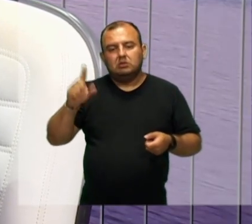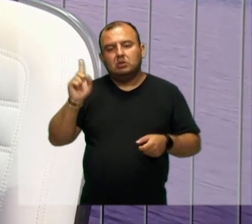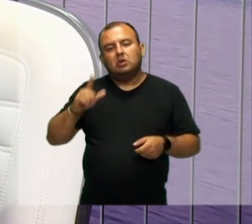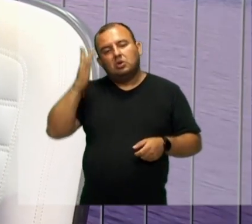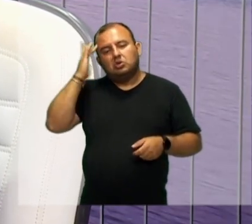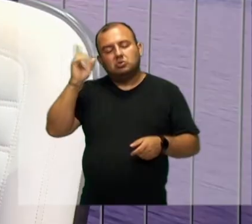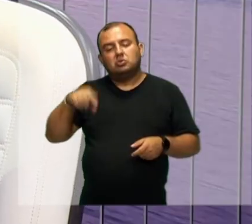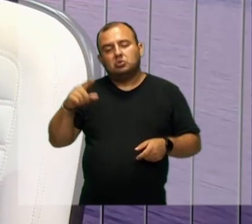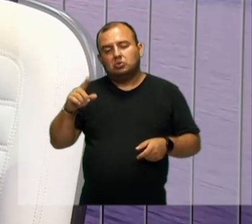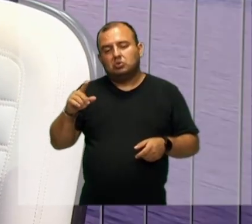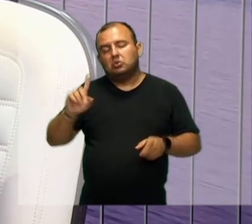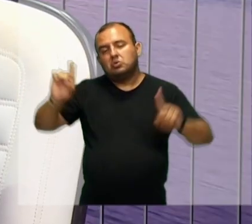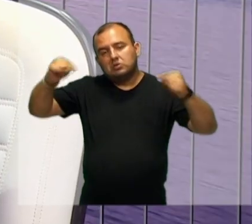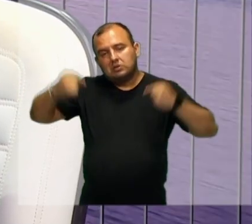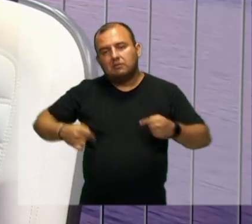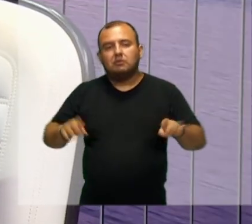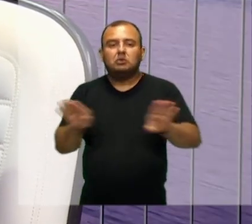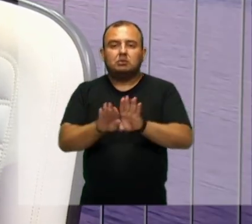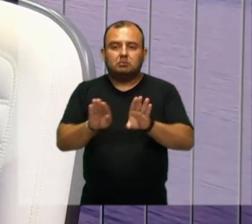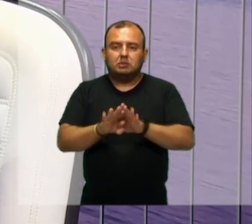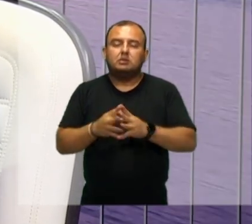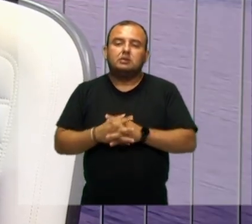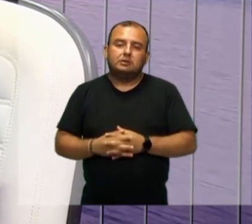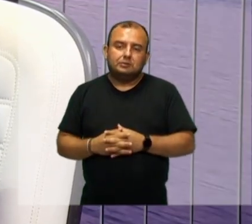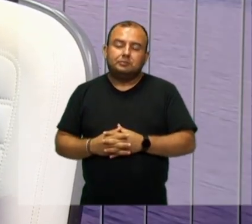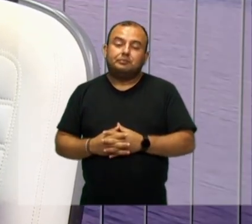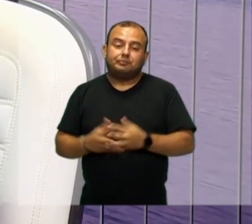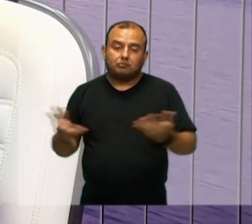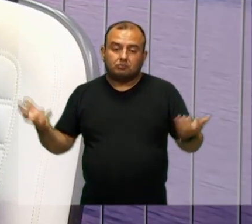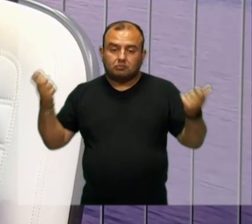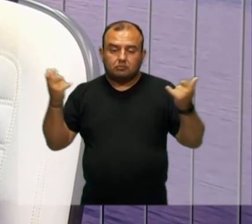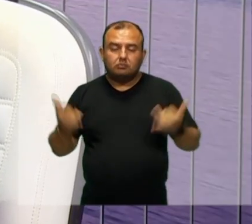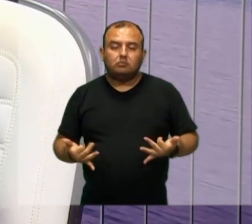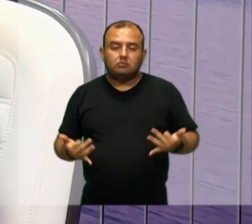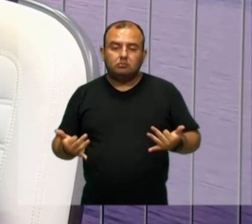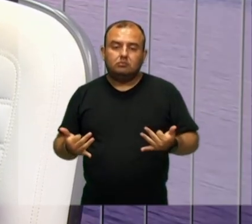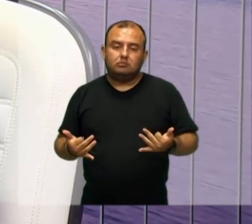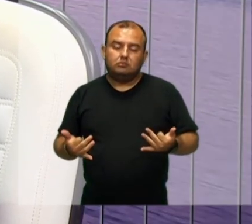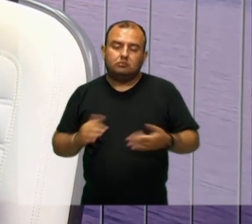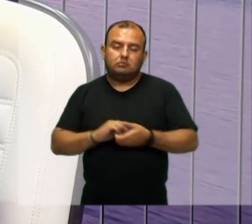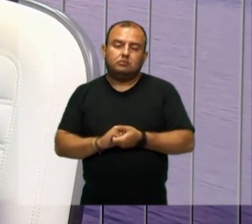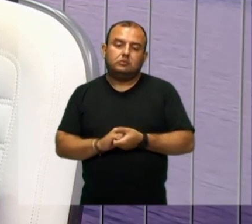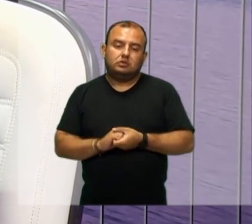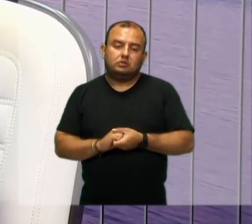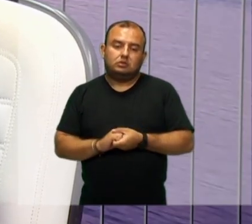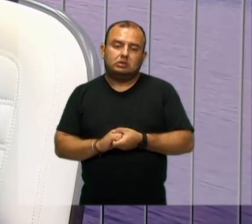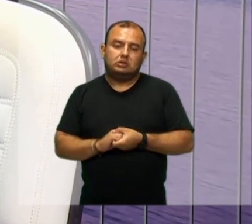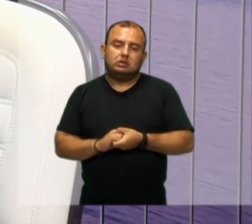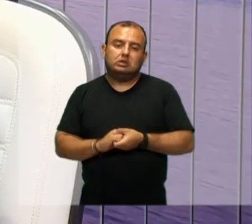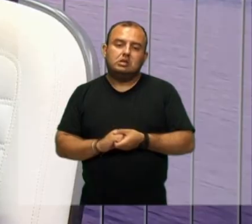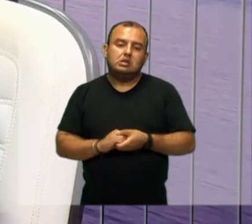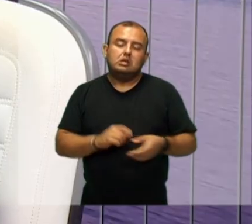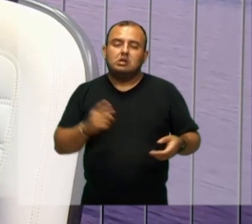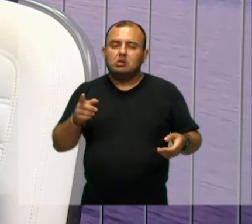seria um outro desafio para mim, né? E aí, no que tange ali a questão da possibilidade de lesões, a gente